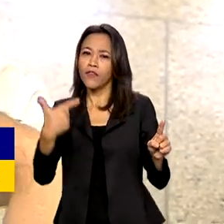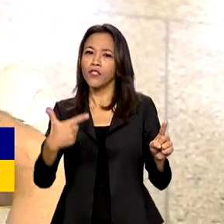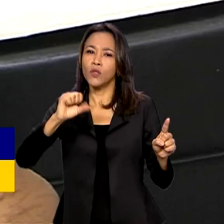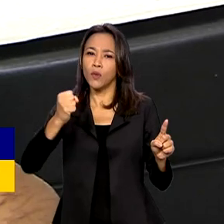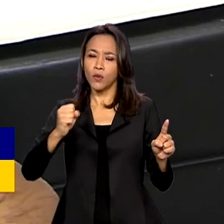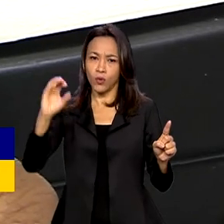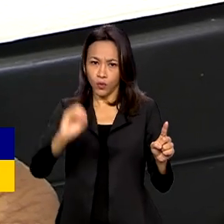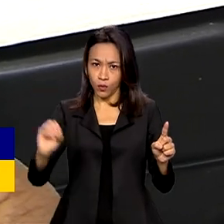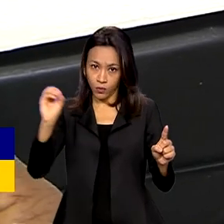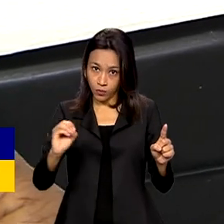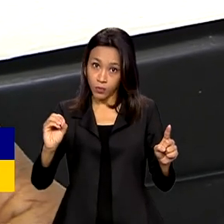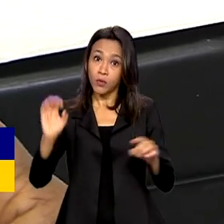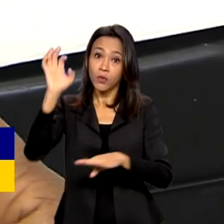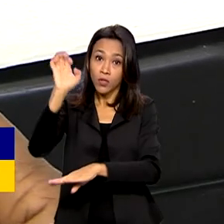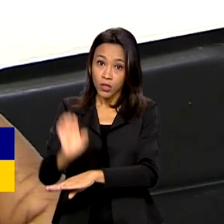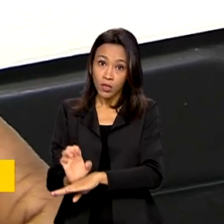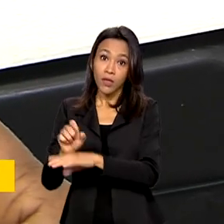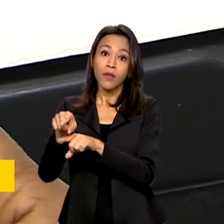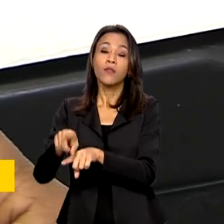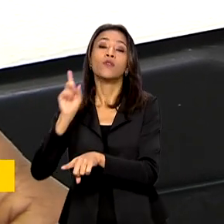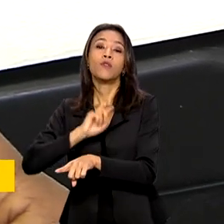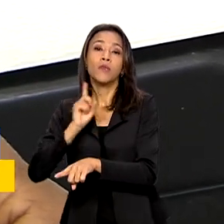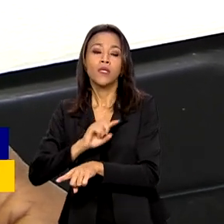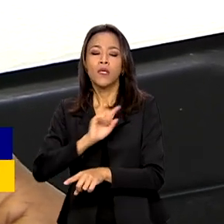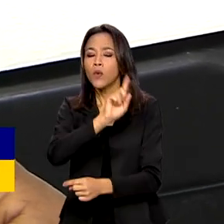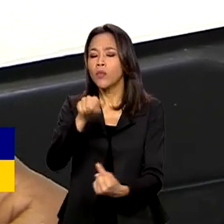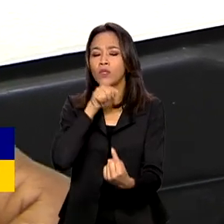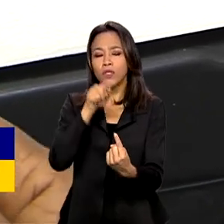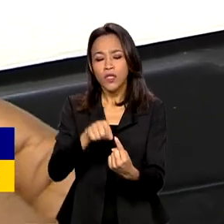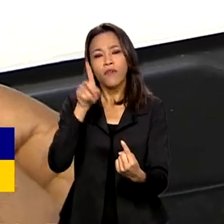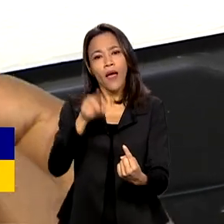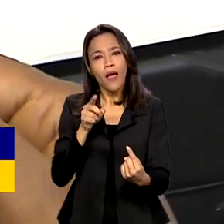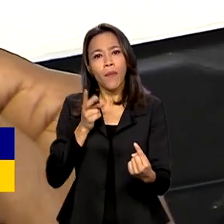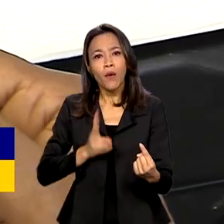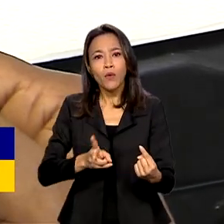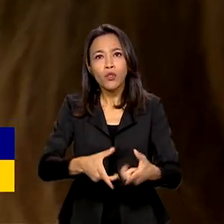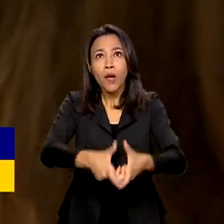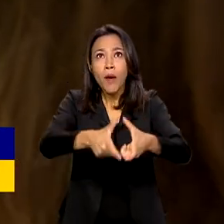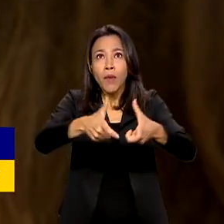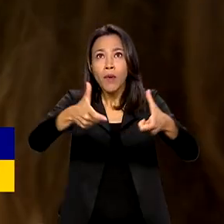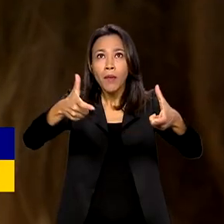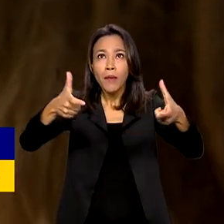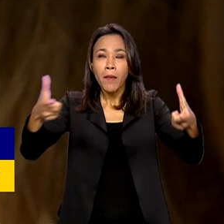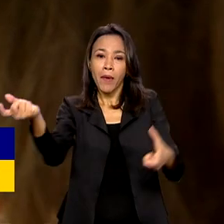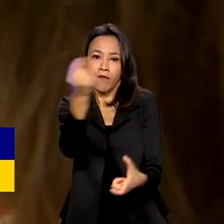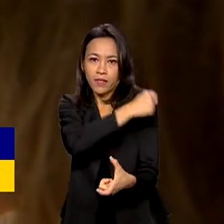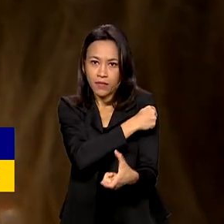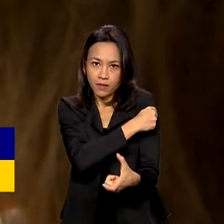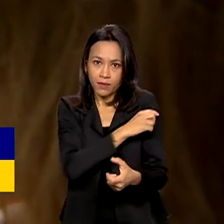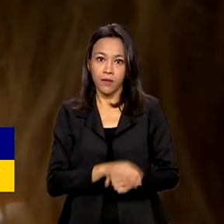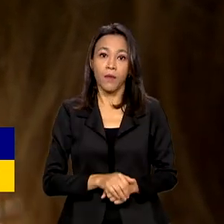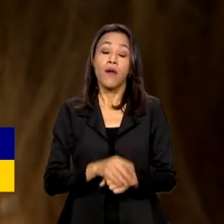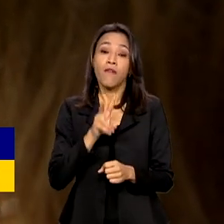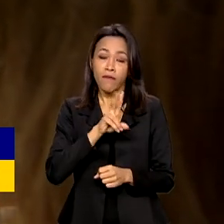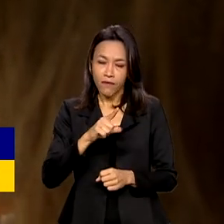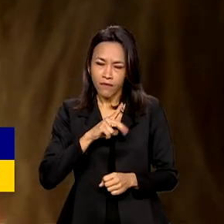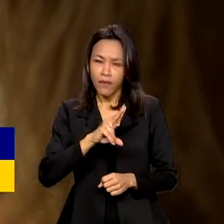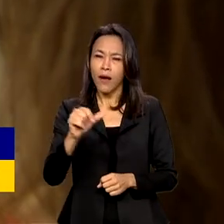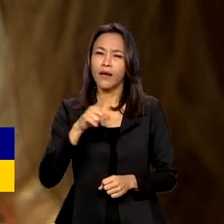Minas Gerais. A ação é focada na retomada da cobertura vacinal ampla no país. A multivacinação vai contar